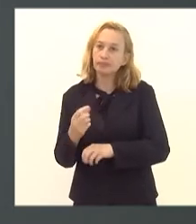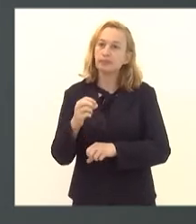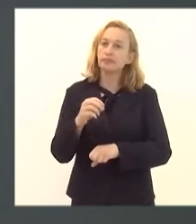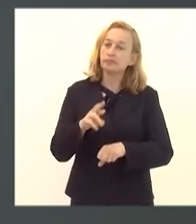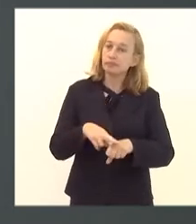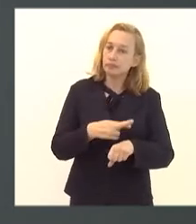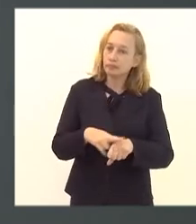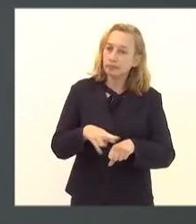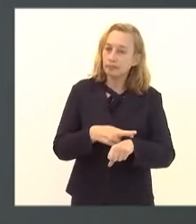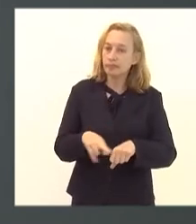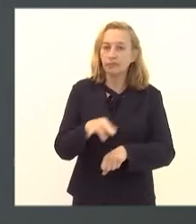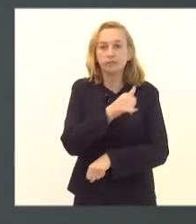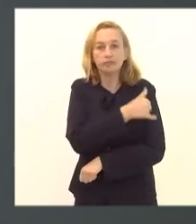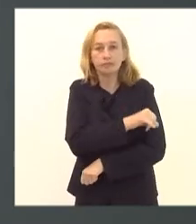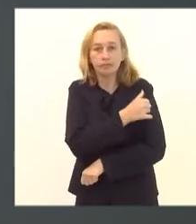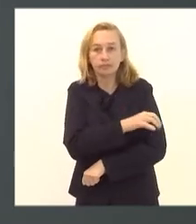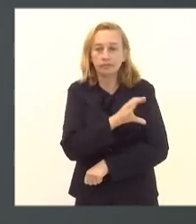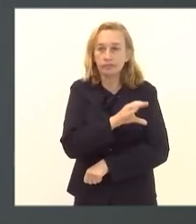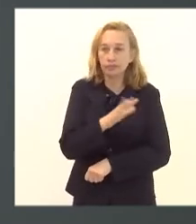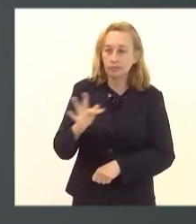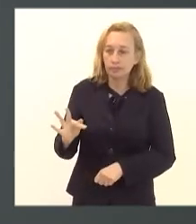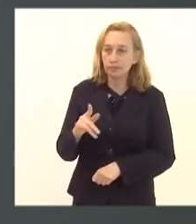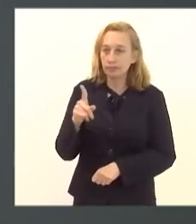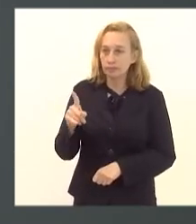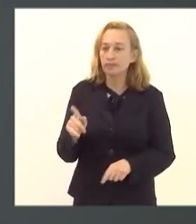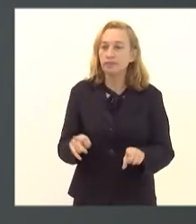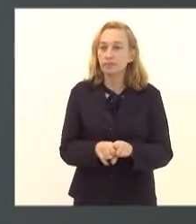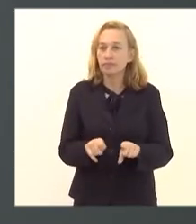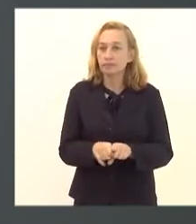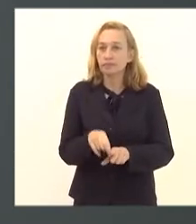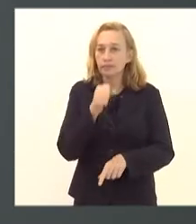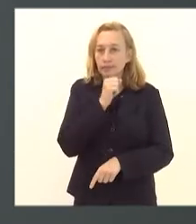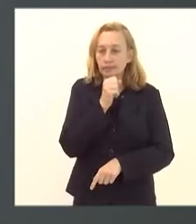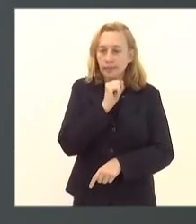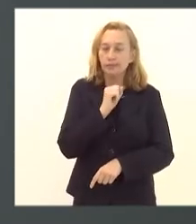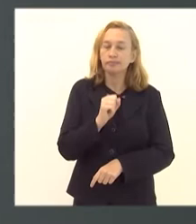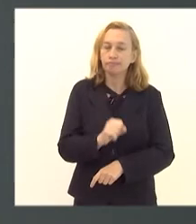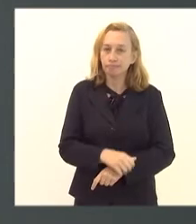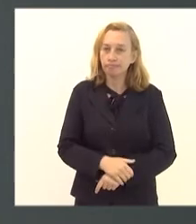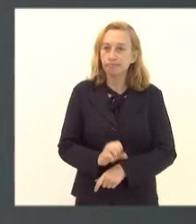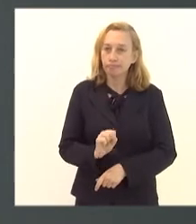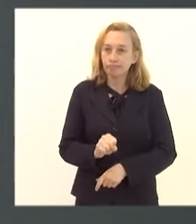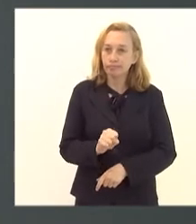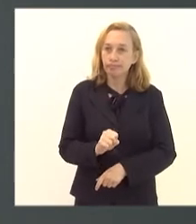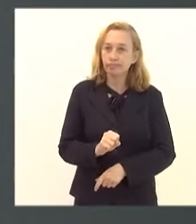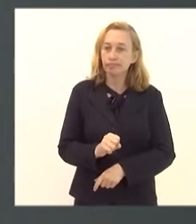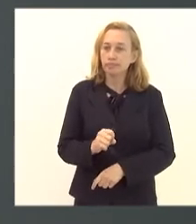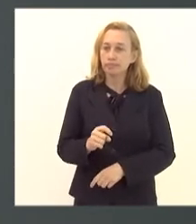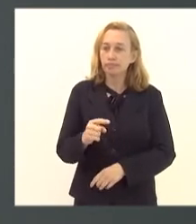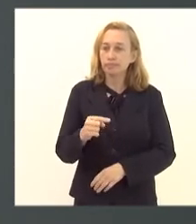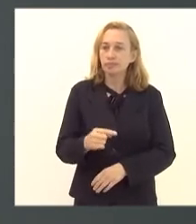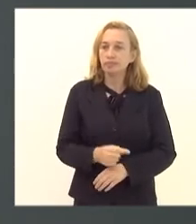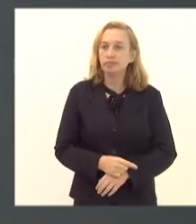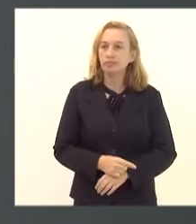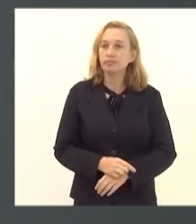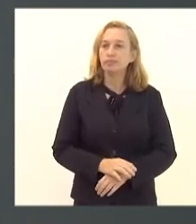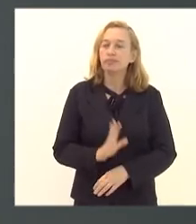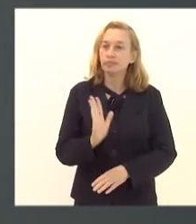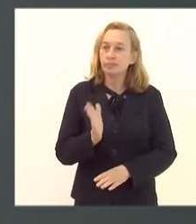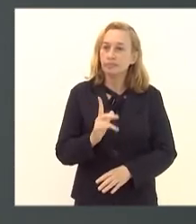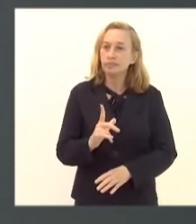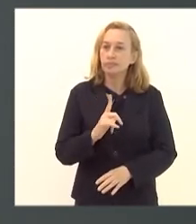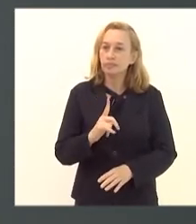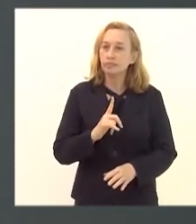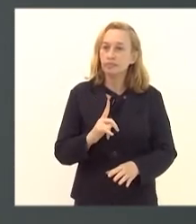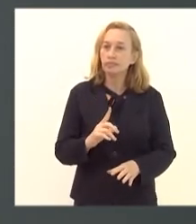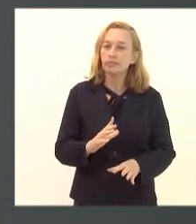agora pulou para Cabo Frio. Esse de Cabo Frio também é bem antigo, bastante antigo, uma não solicitação foi demanda, muito não, antiga. Já era não. pleito que existia isso, dentro